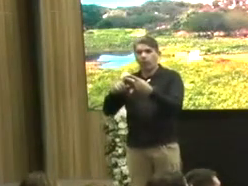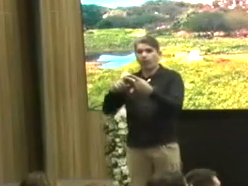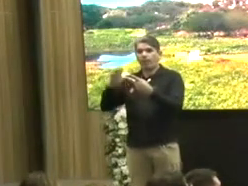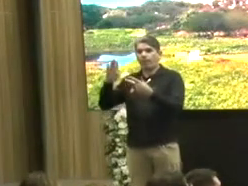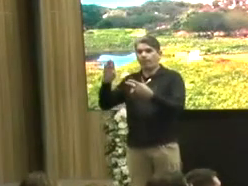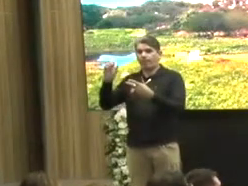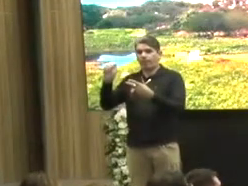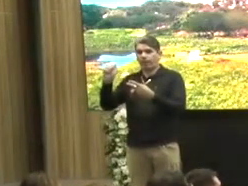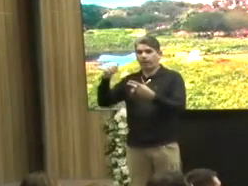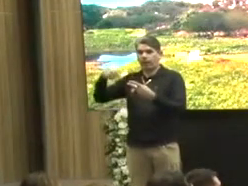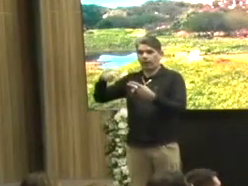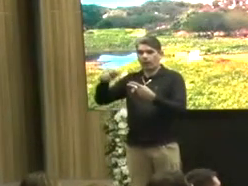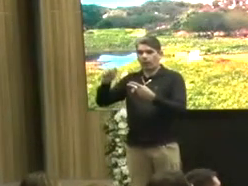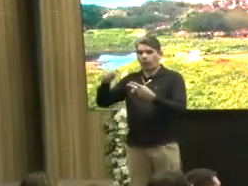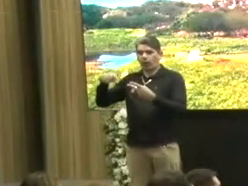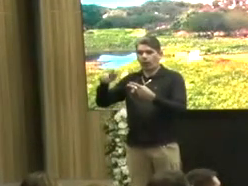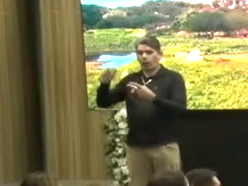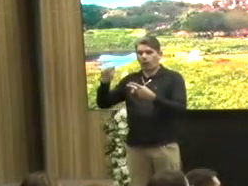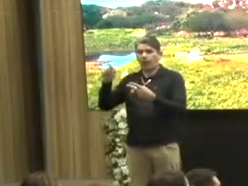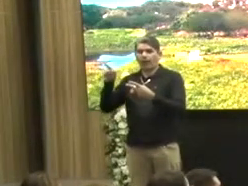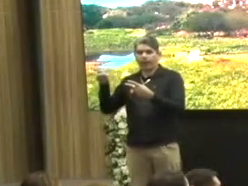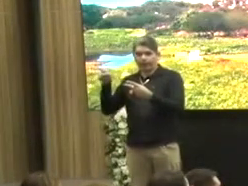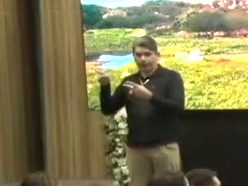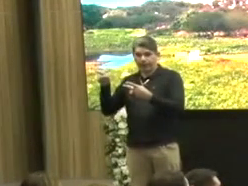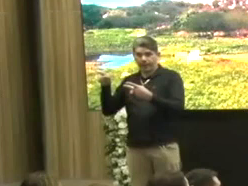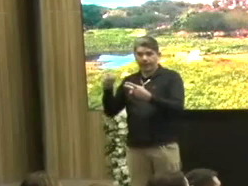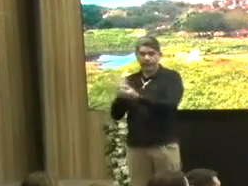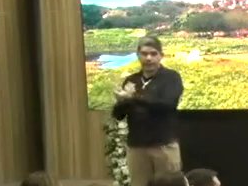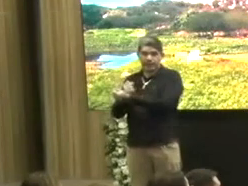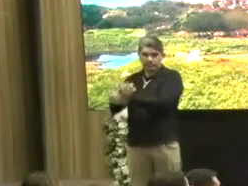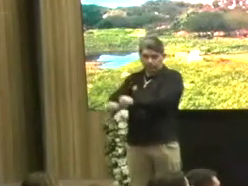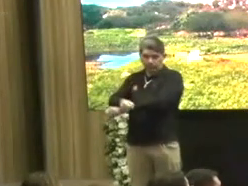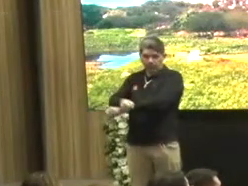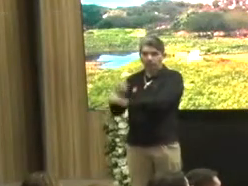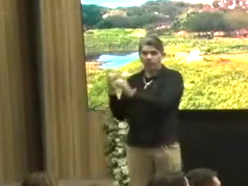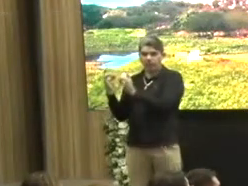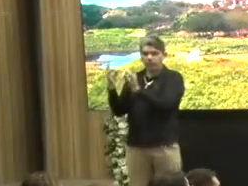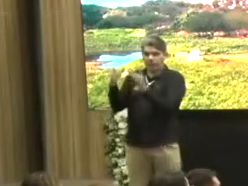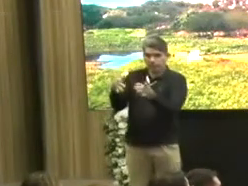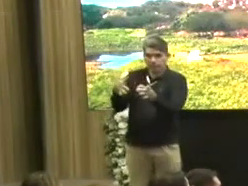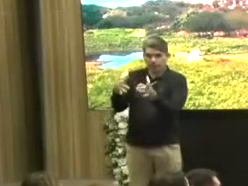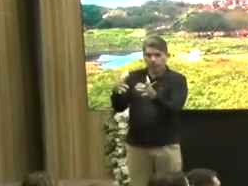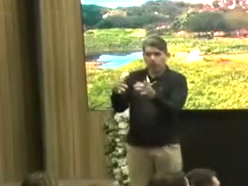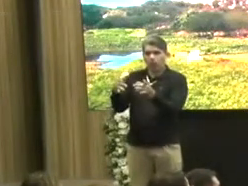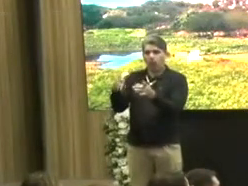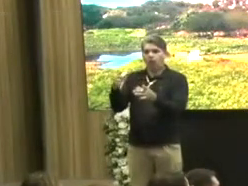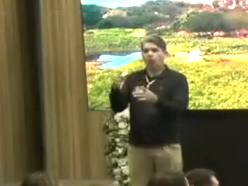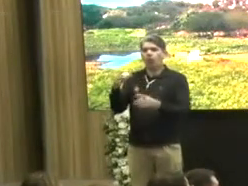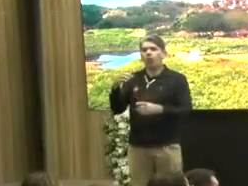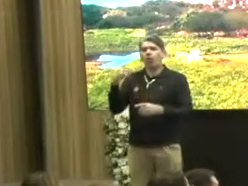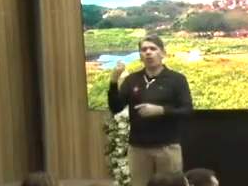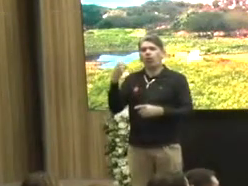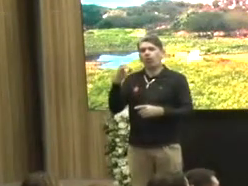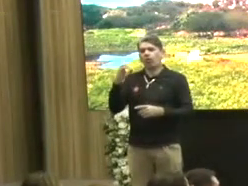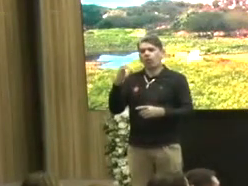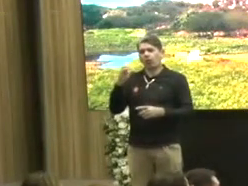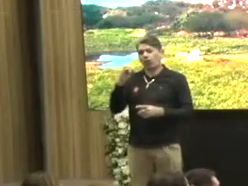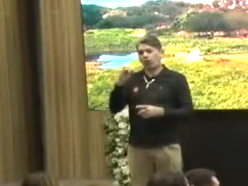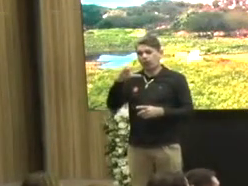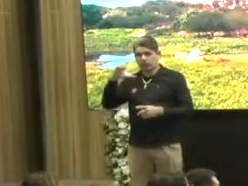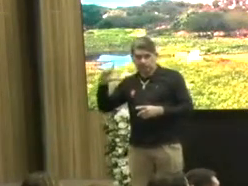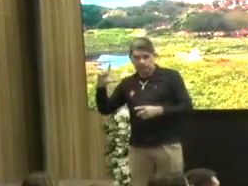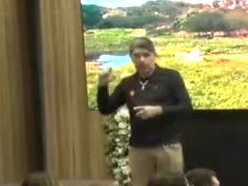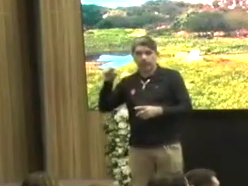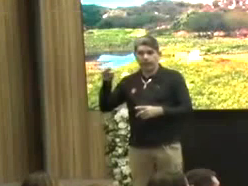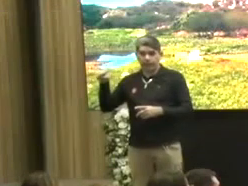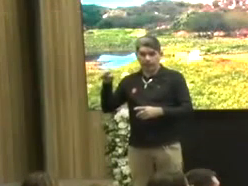Baquaqua, ele é um escravizado que é vendido em Olinda e que escreve autobiografia.